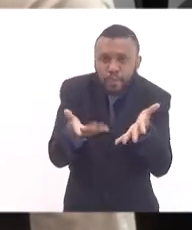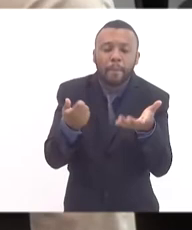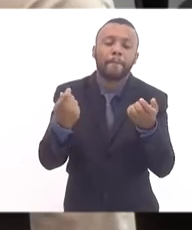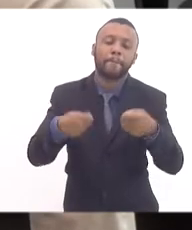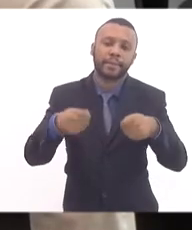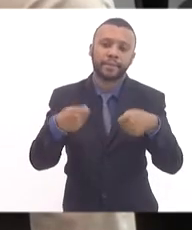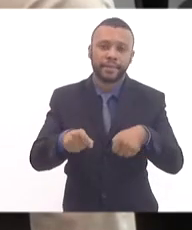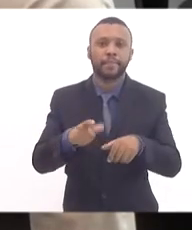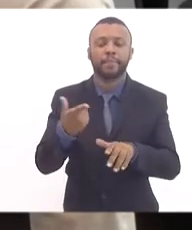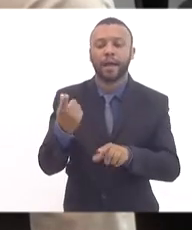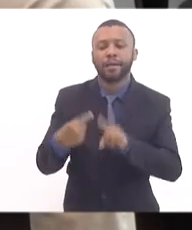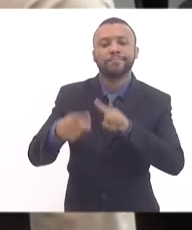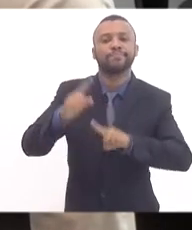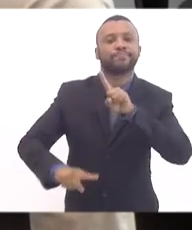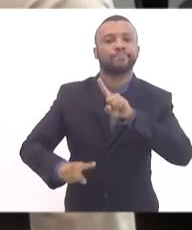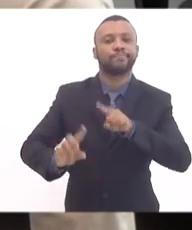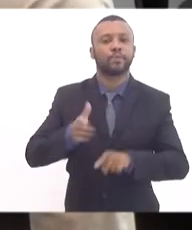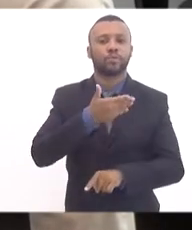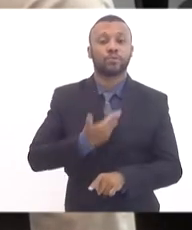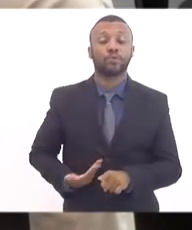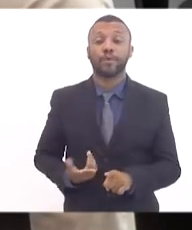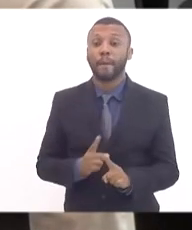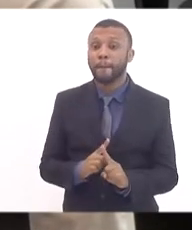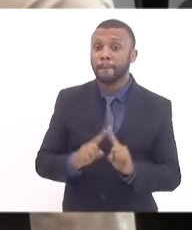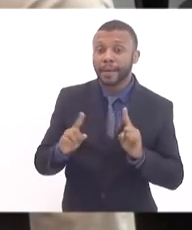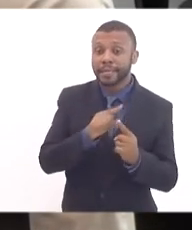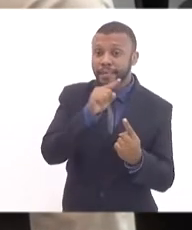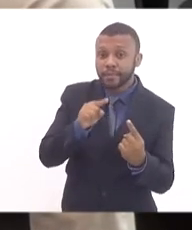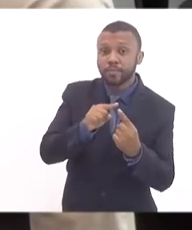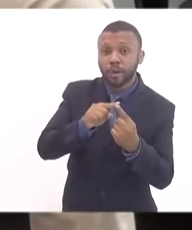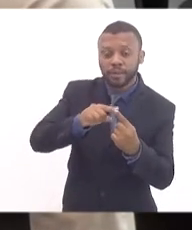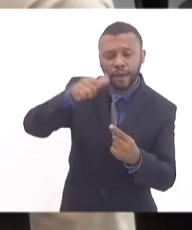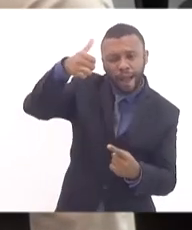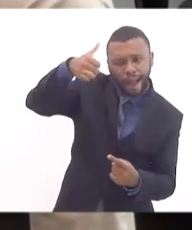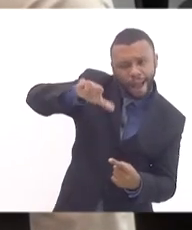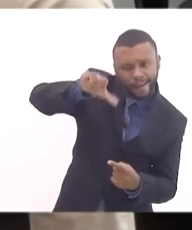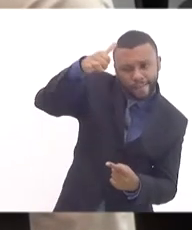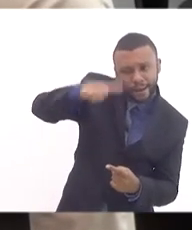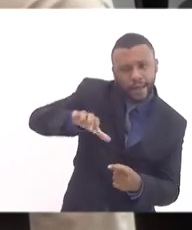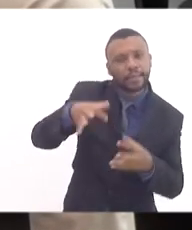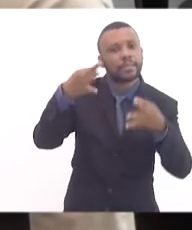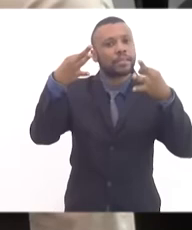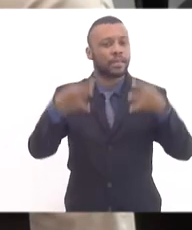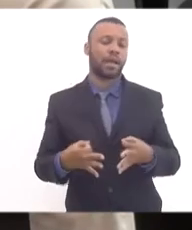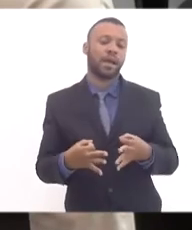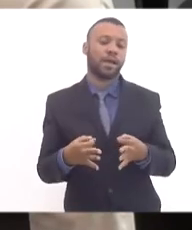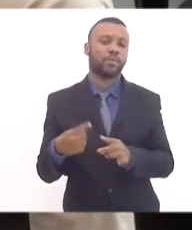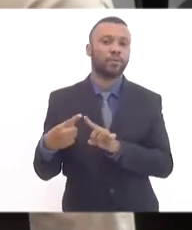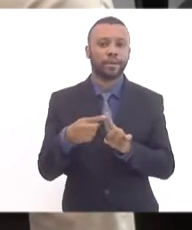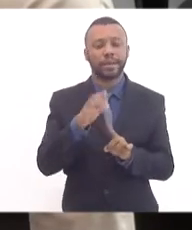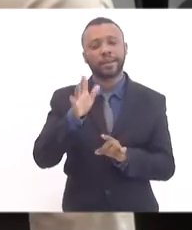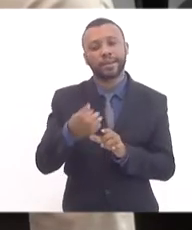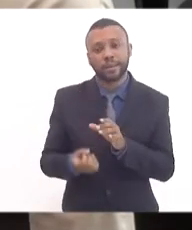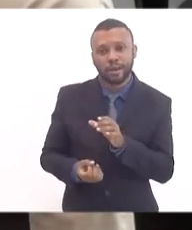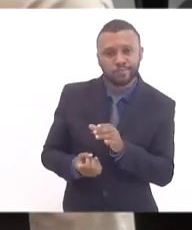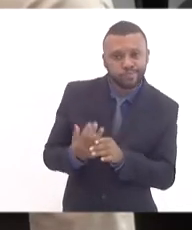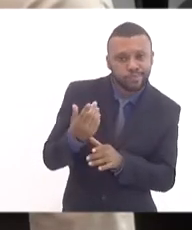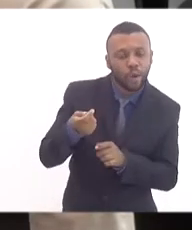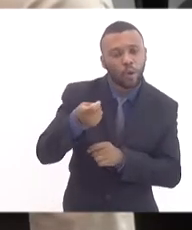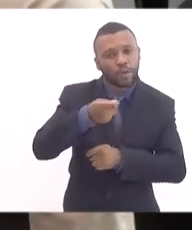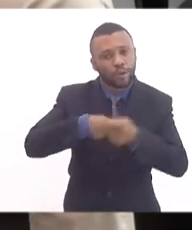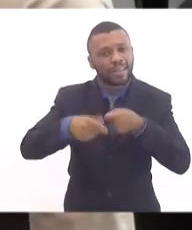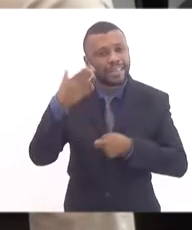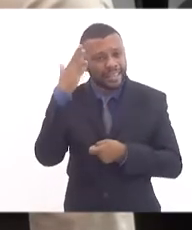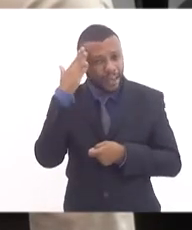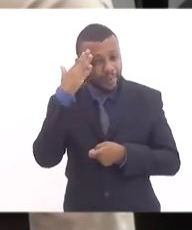mas acho que essa essa essa meta ela tem que ser muito bem medida porque quem já abriu o negócio quem participou de um negócio